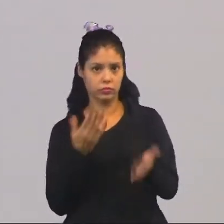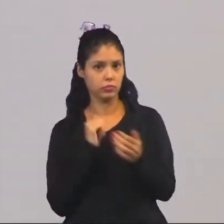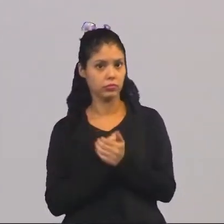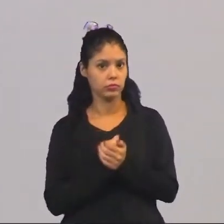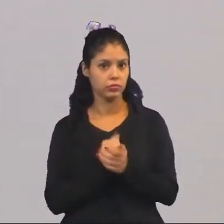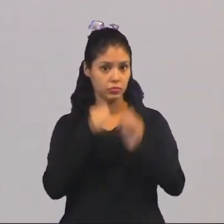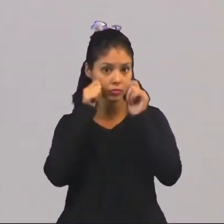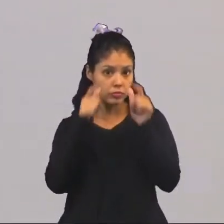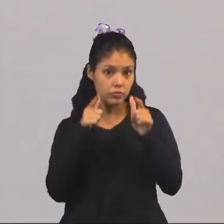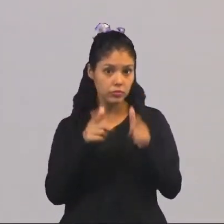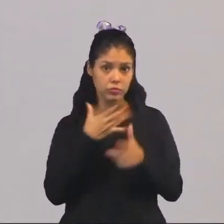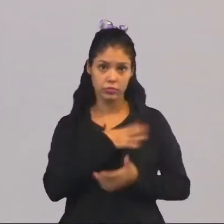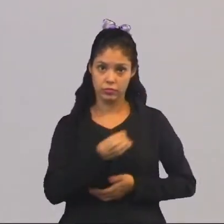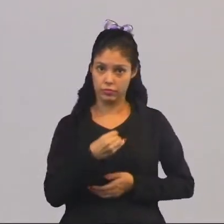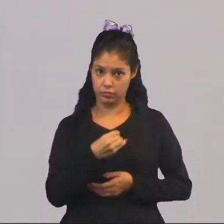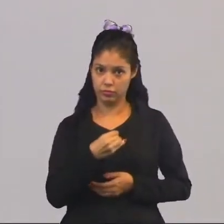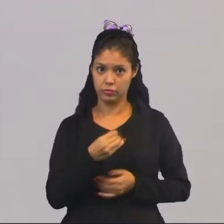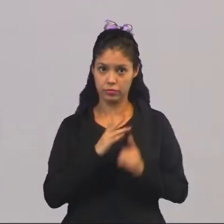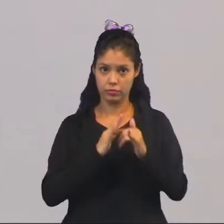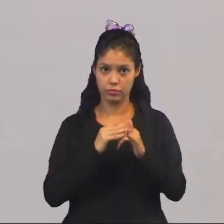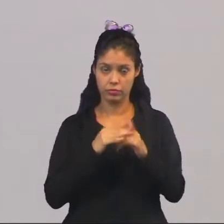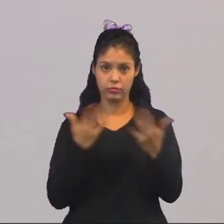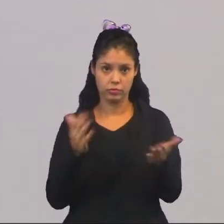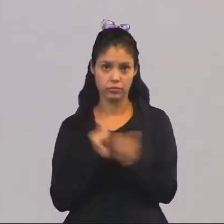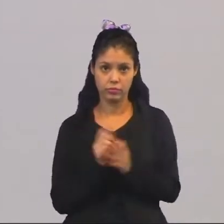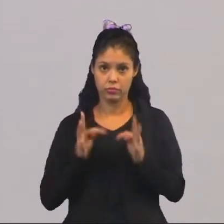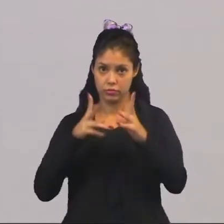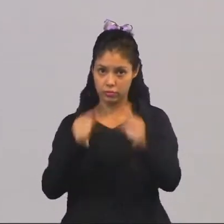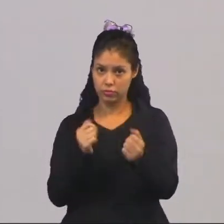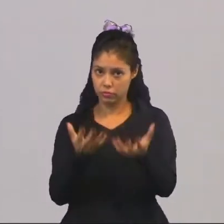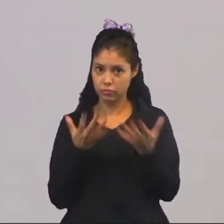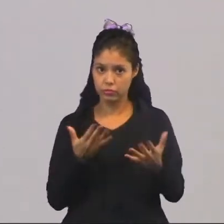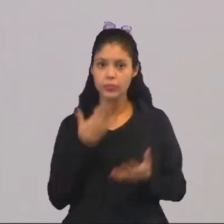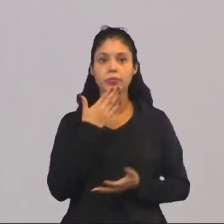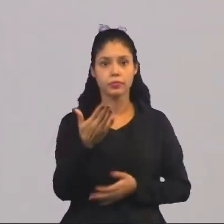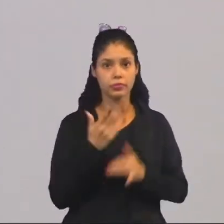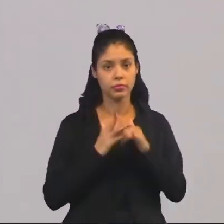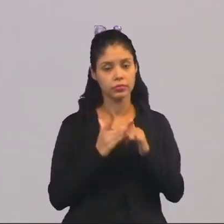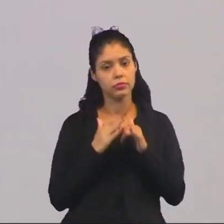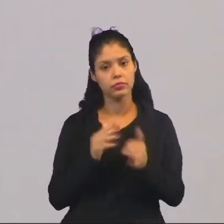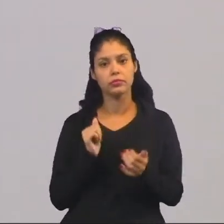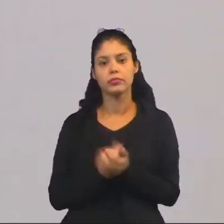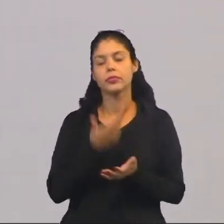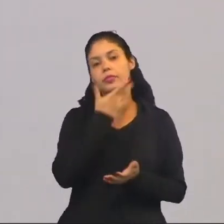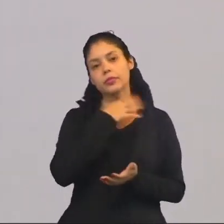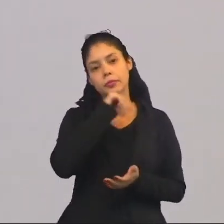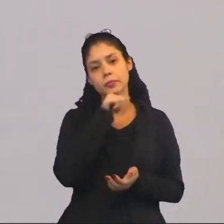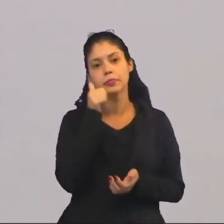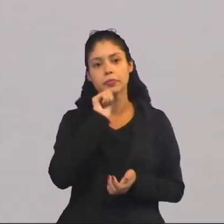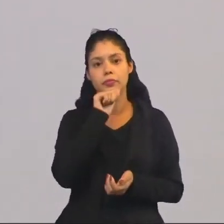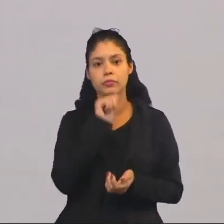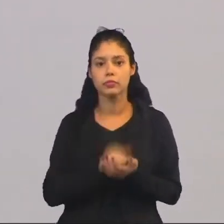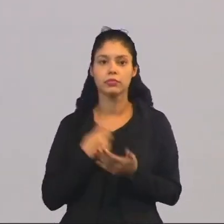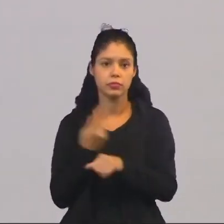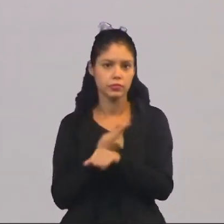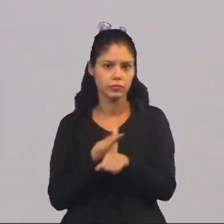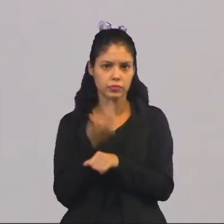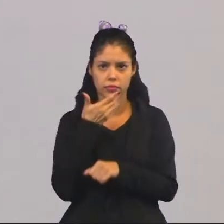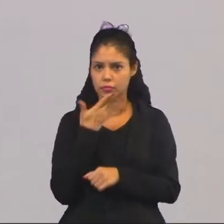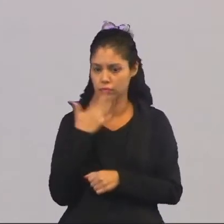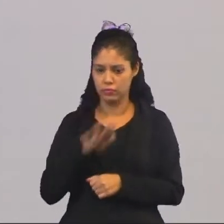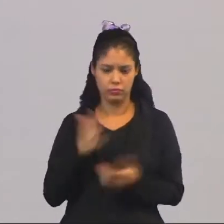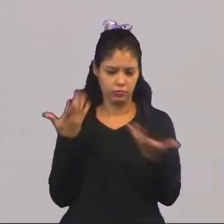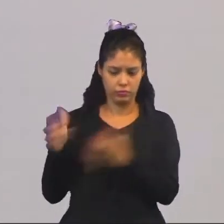uma espécie de filho YouTube. Tudo que ele quer, ele pede o YouTube. Então o pai fica de escanteio. Quando ele procura a criança, ela também não